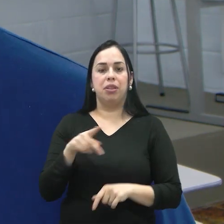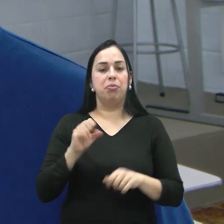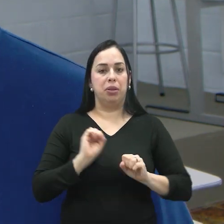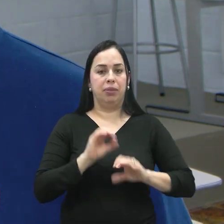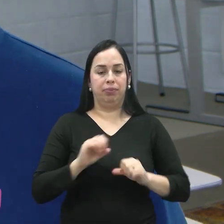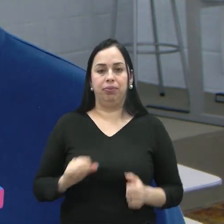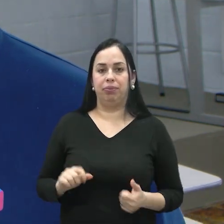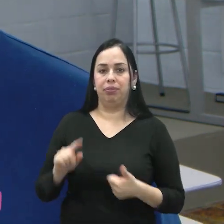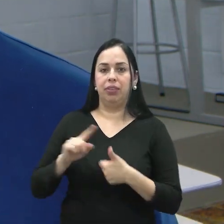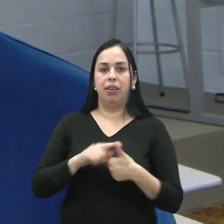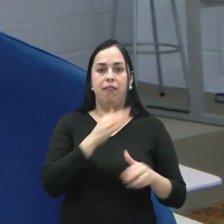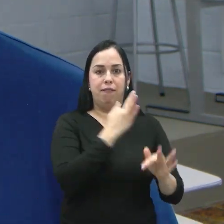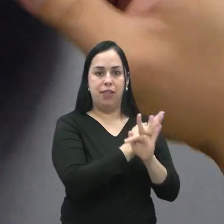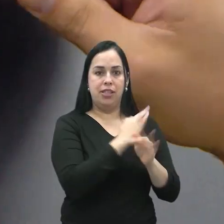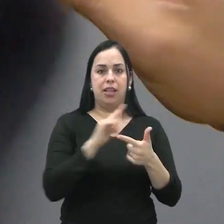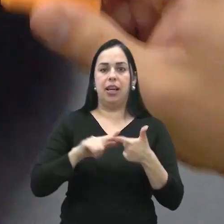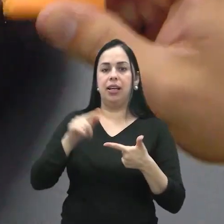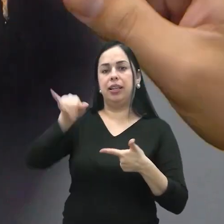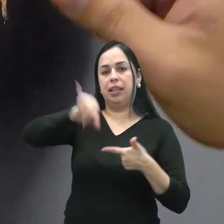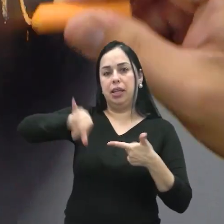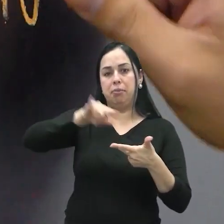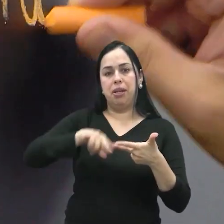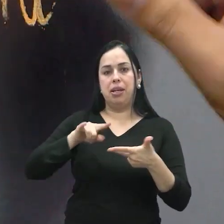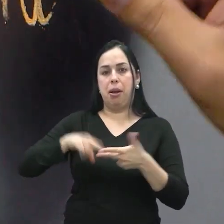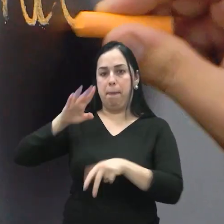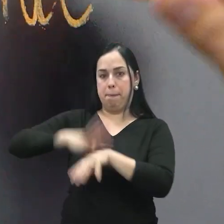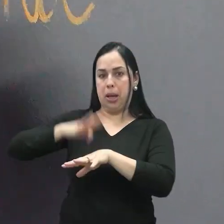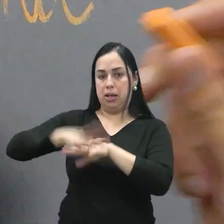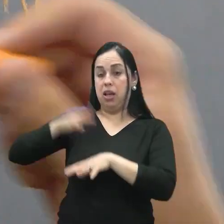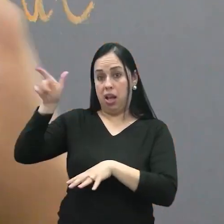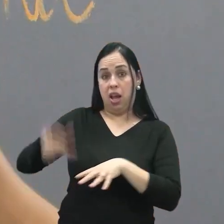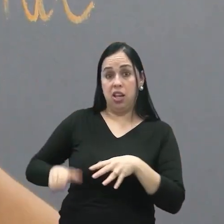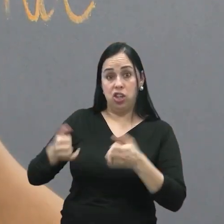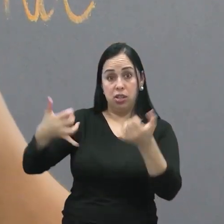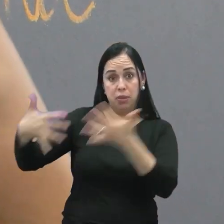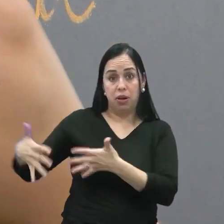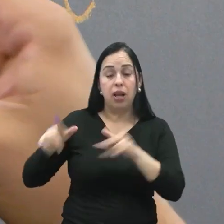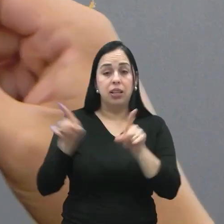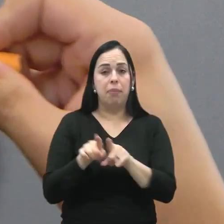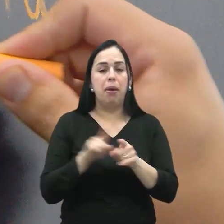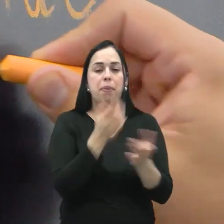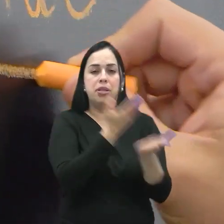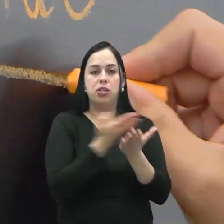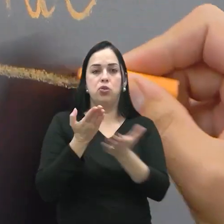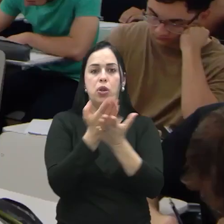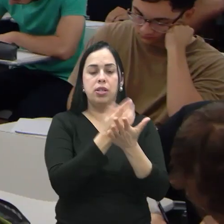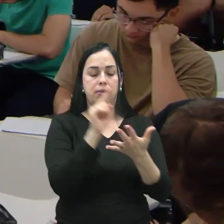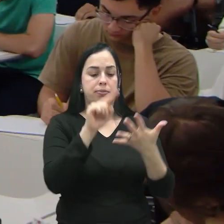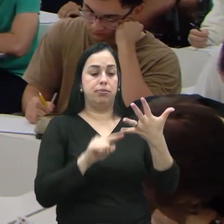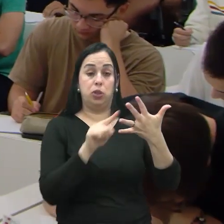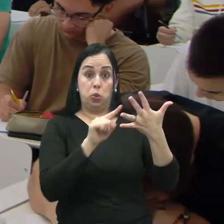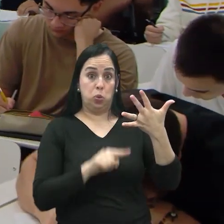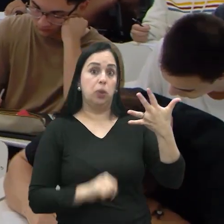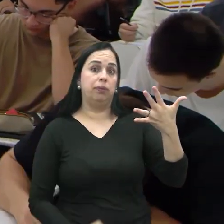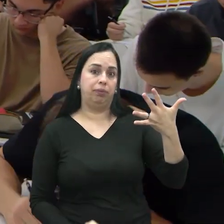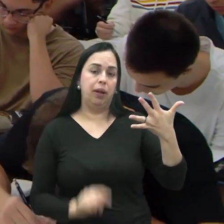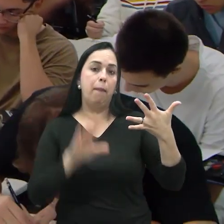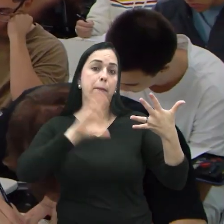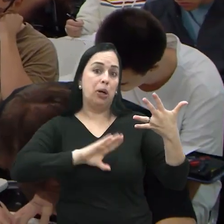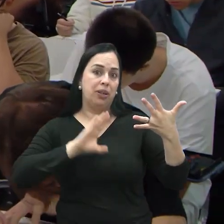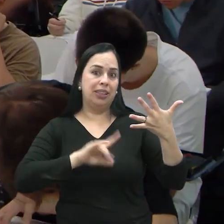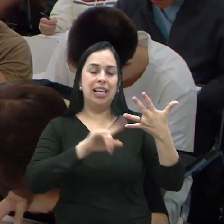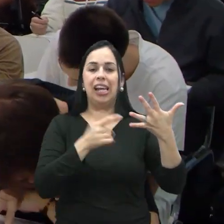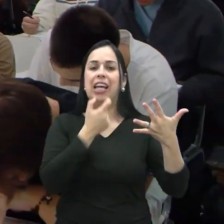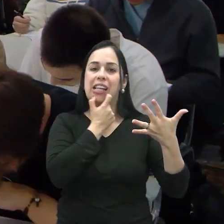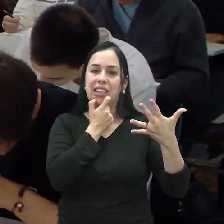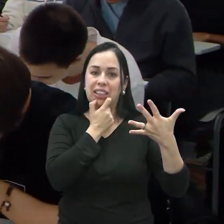atenção dos alunos e dos professores também. Além de física, química e matemática lembradas pelo Robson, eles precisam estudar para